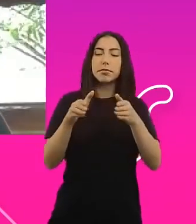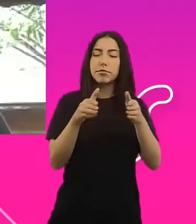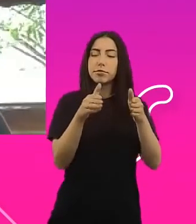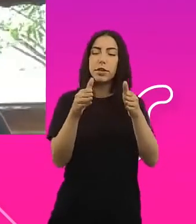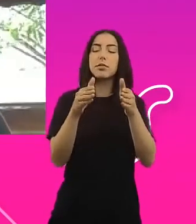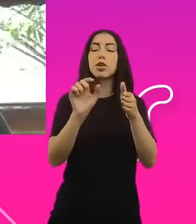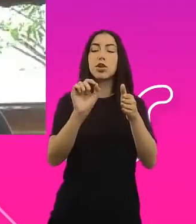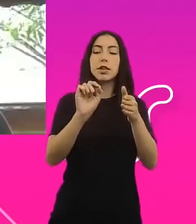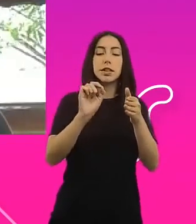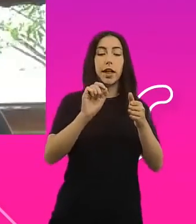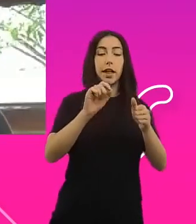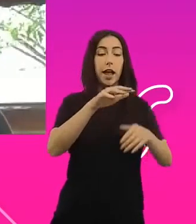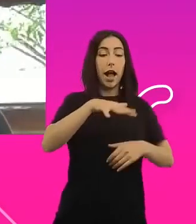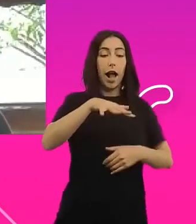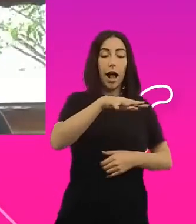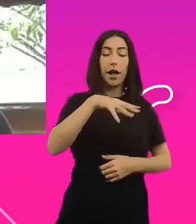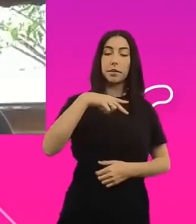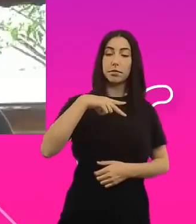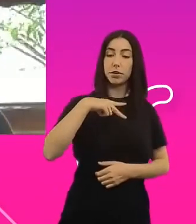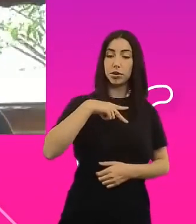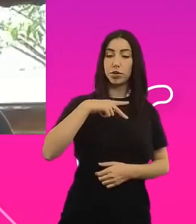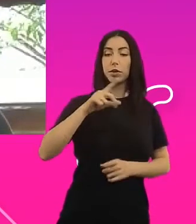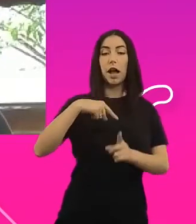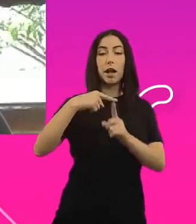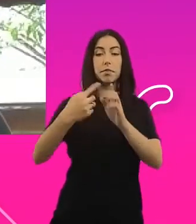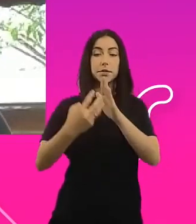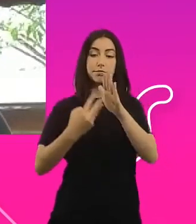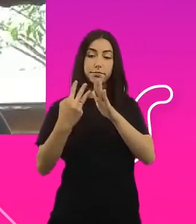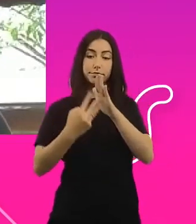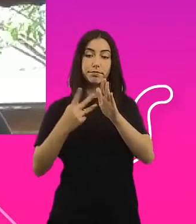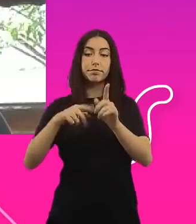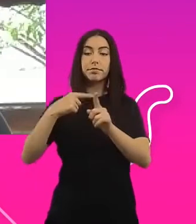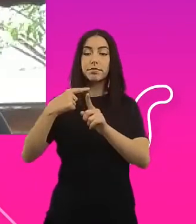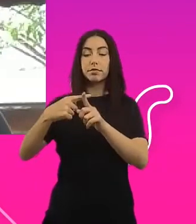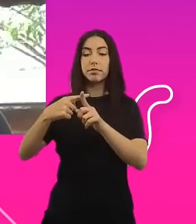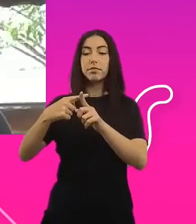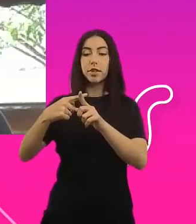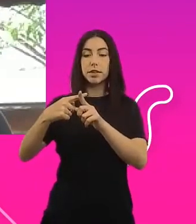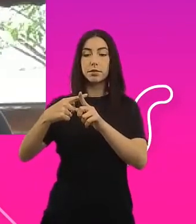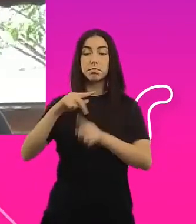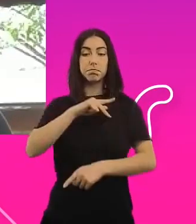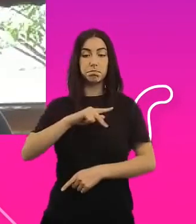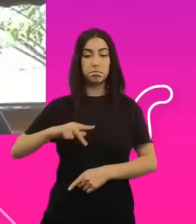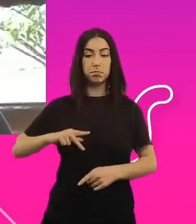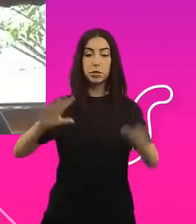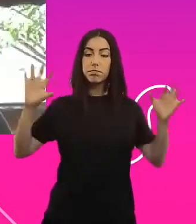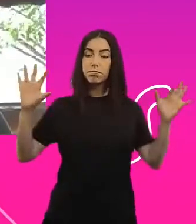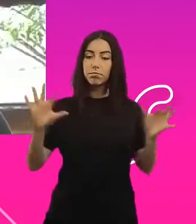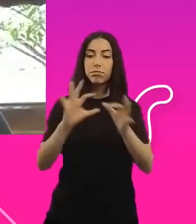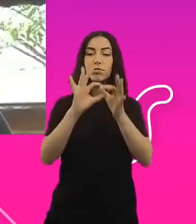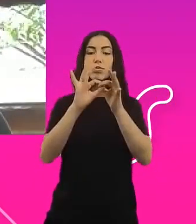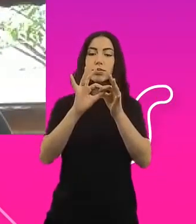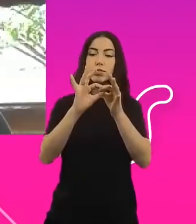e terceiro setor, para a gente conseguir superar essa crise que necessita de um esforço conjunto.